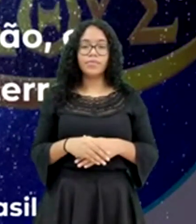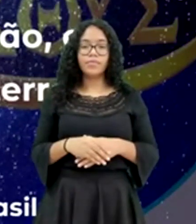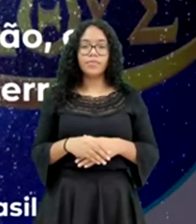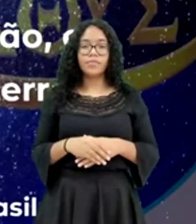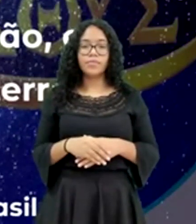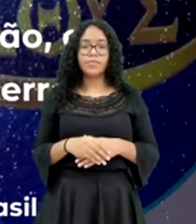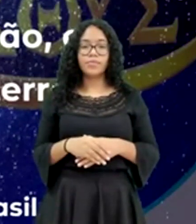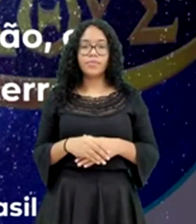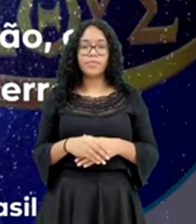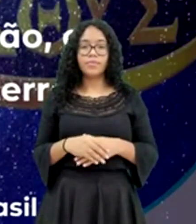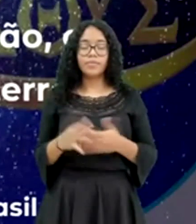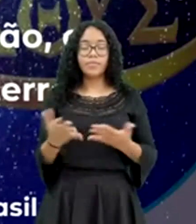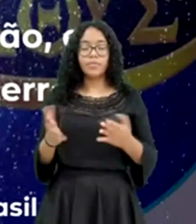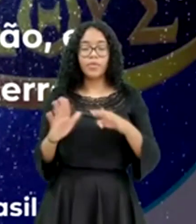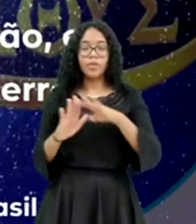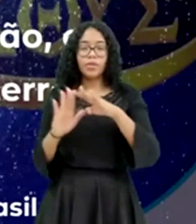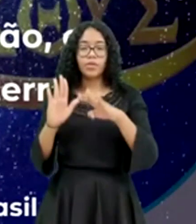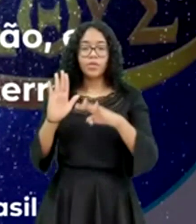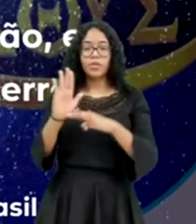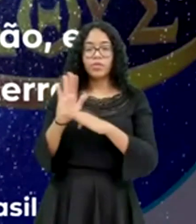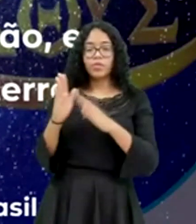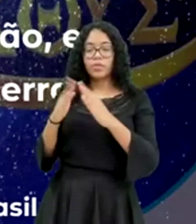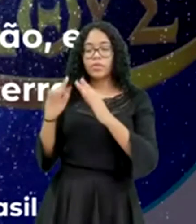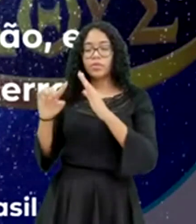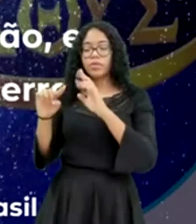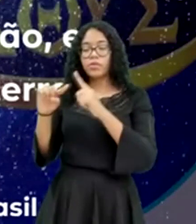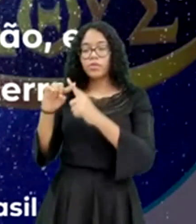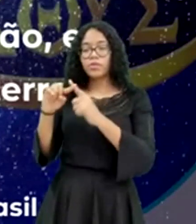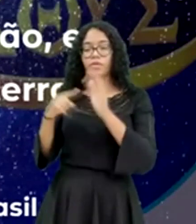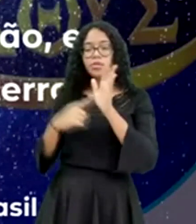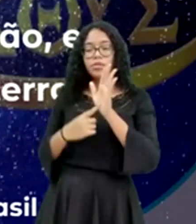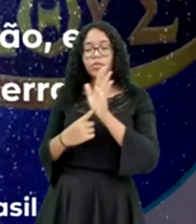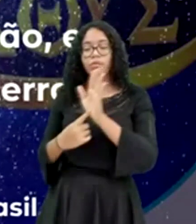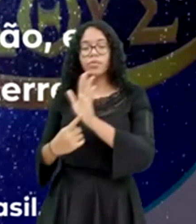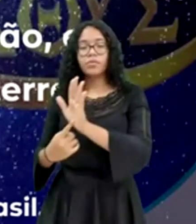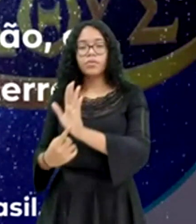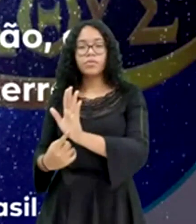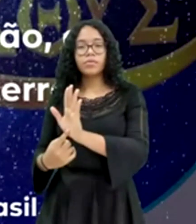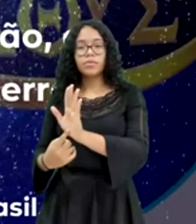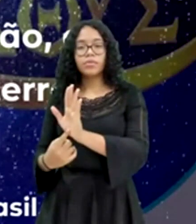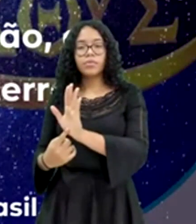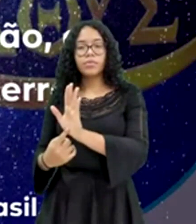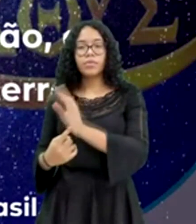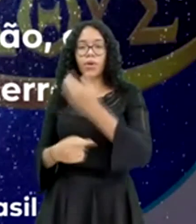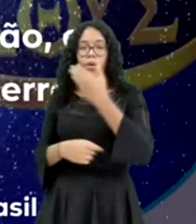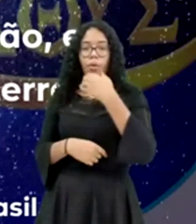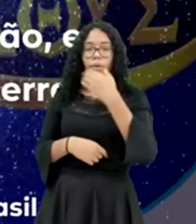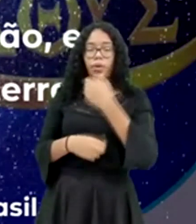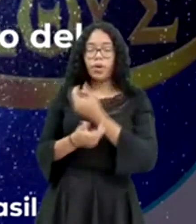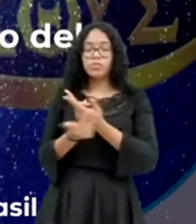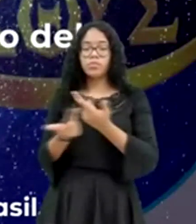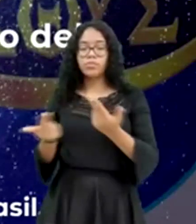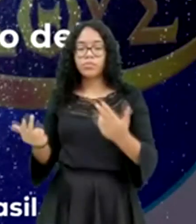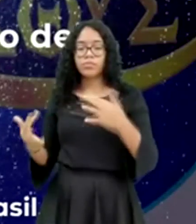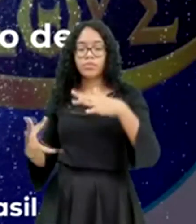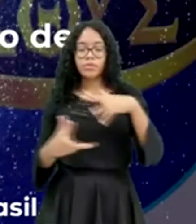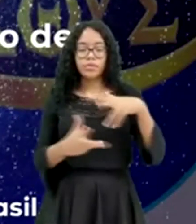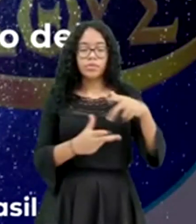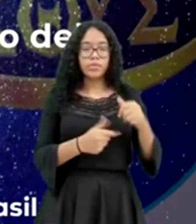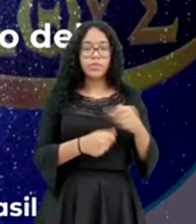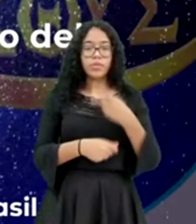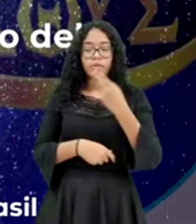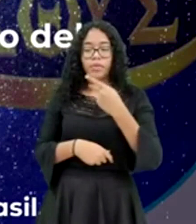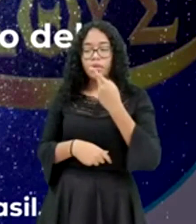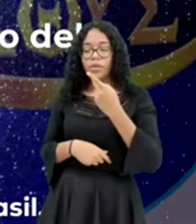toda a congregação e mostraram-lhes o fruto da terra. Relataram a Moisés e